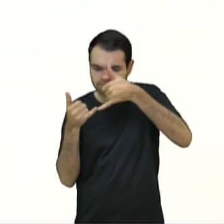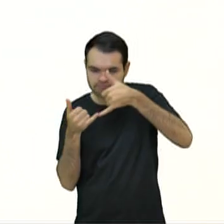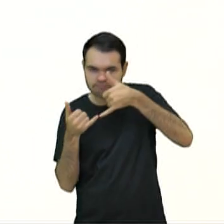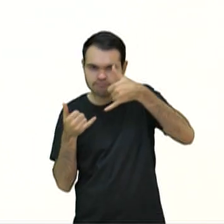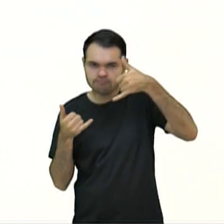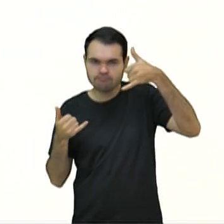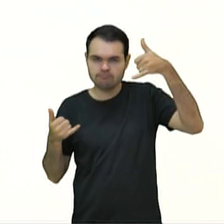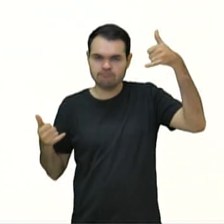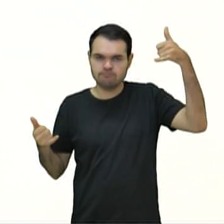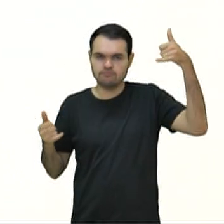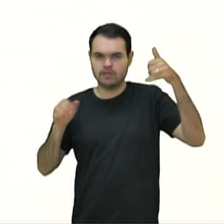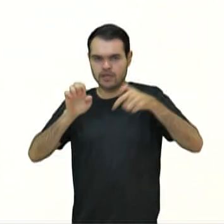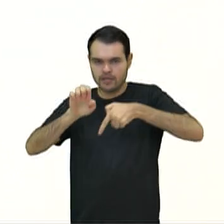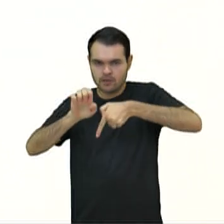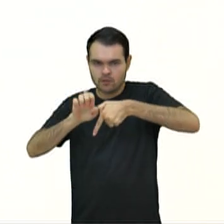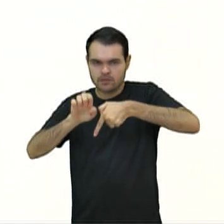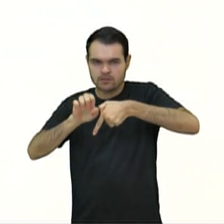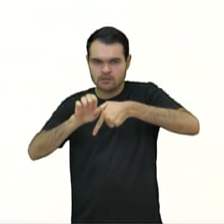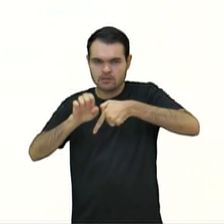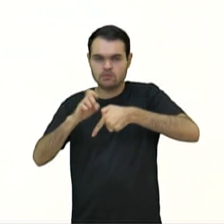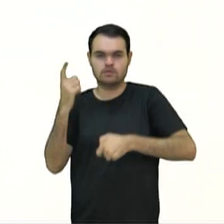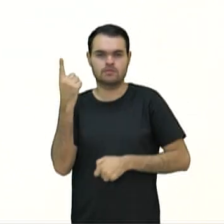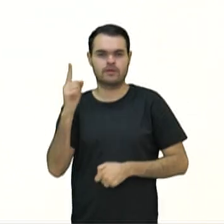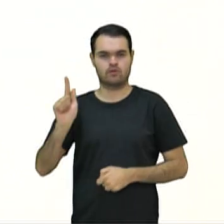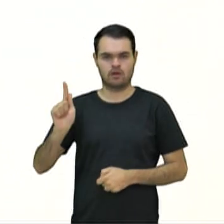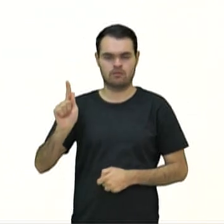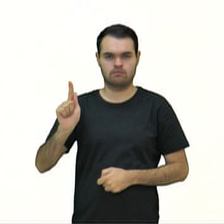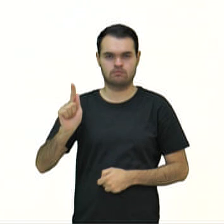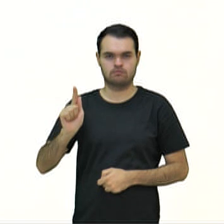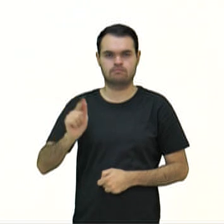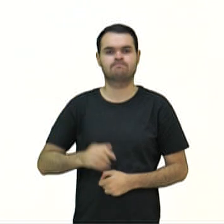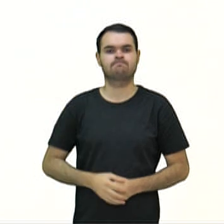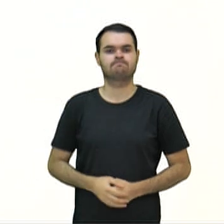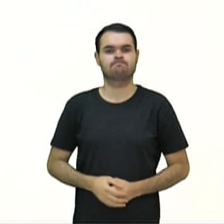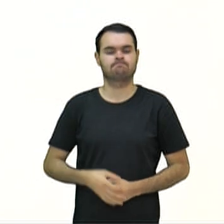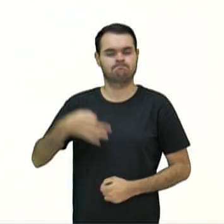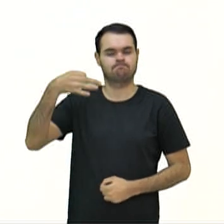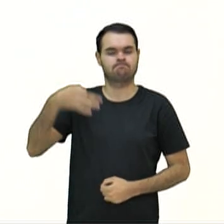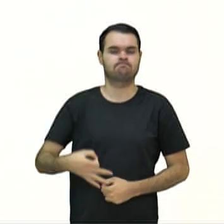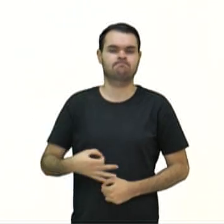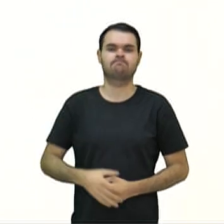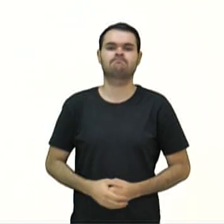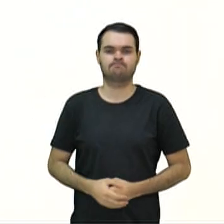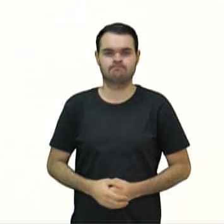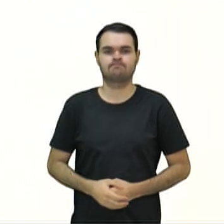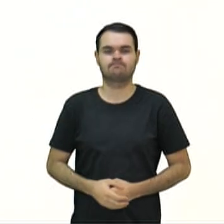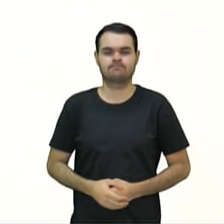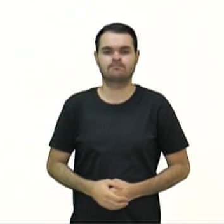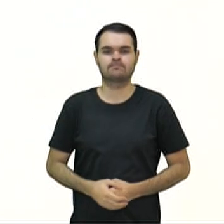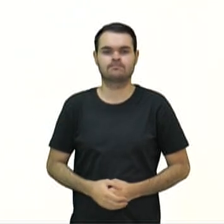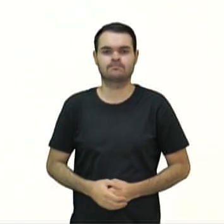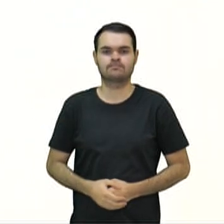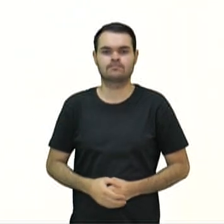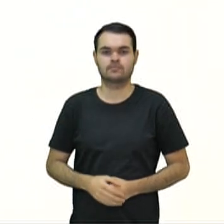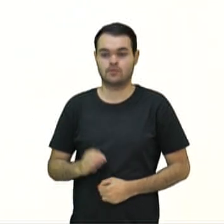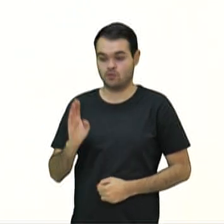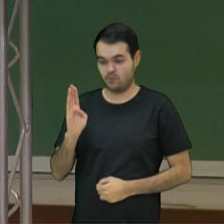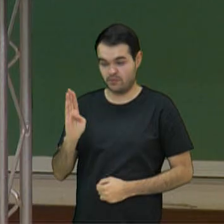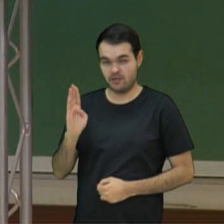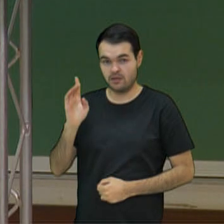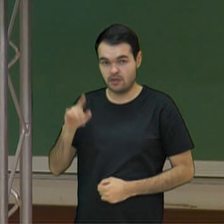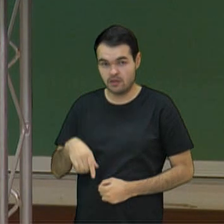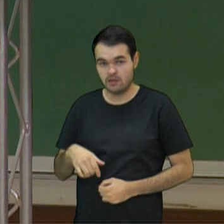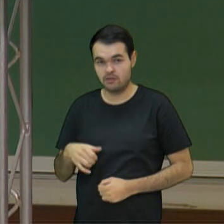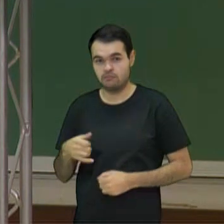linear que vem da equação de primeiro grau. Essa está correta, né? Item B é uma